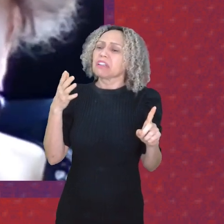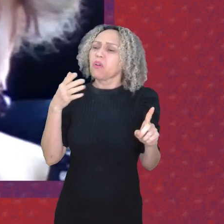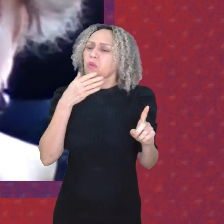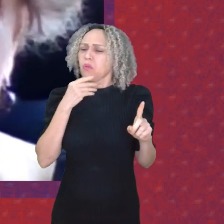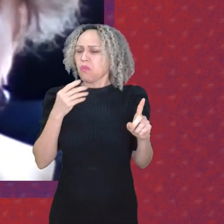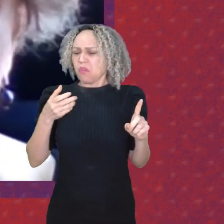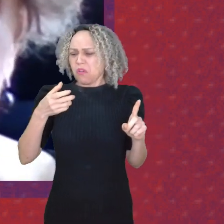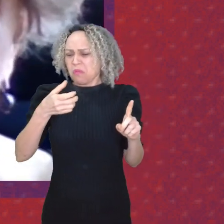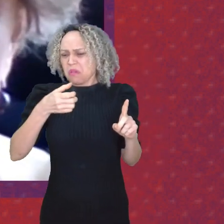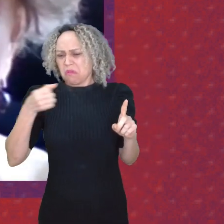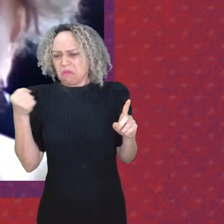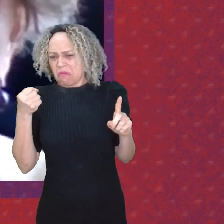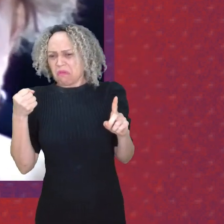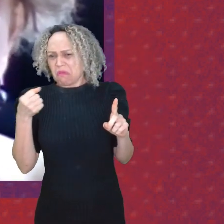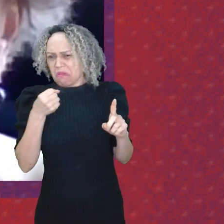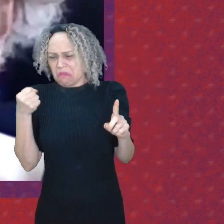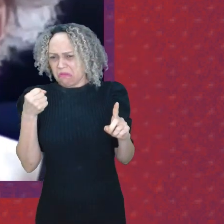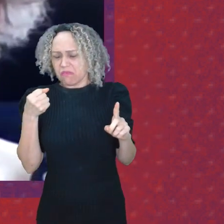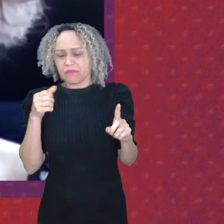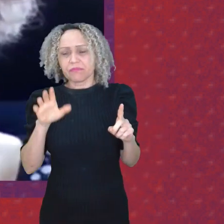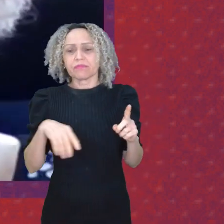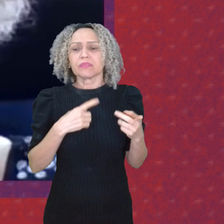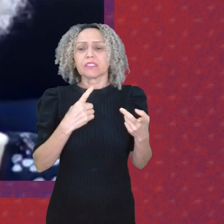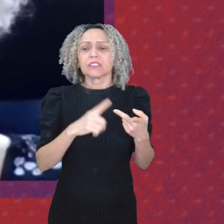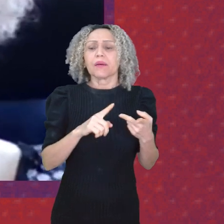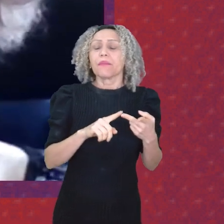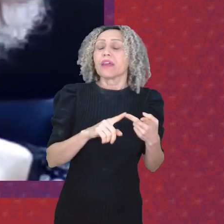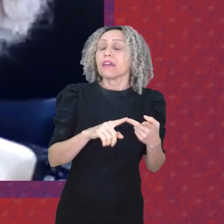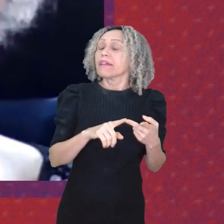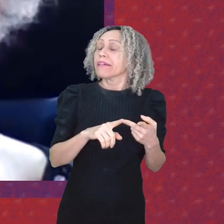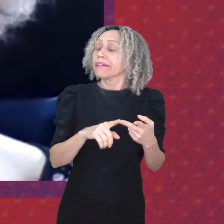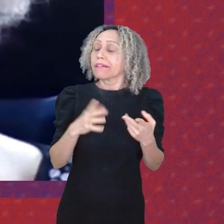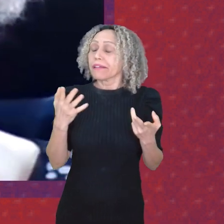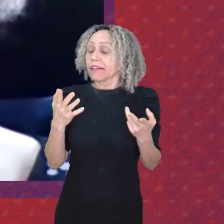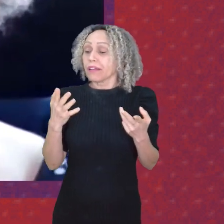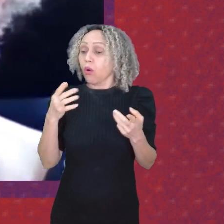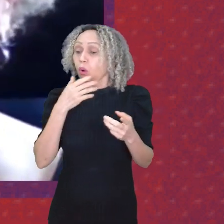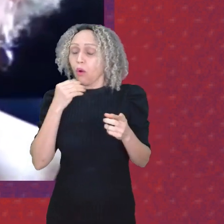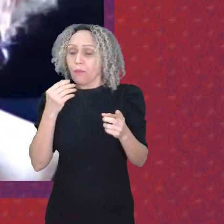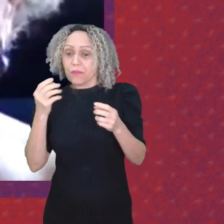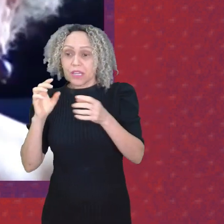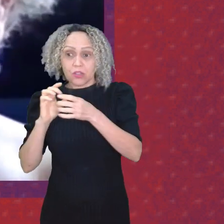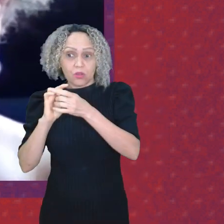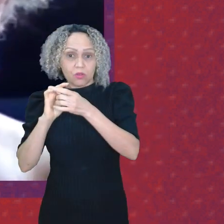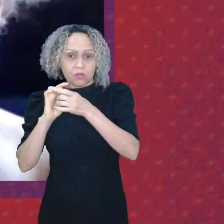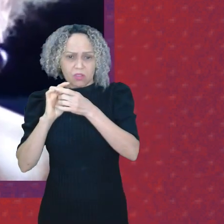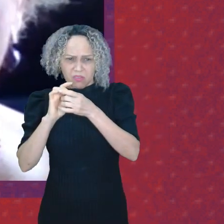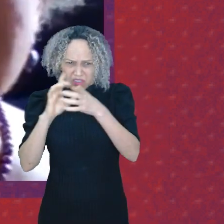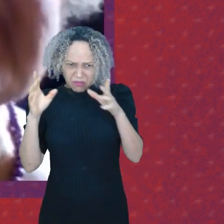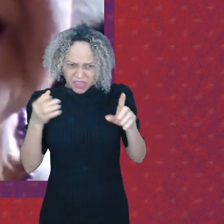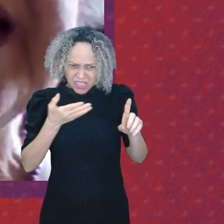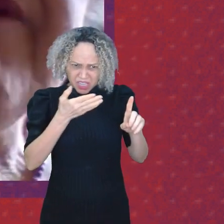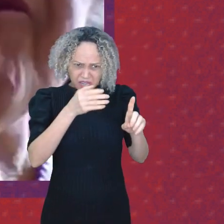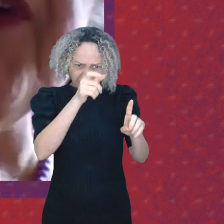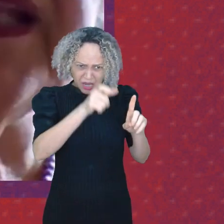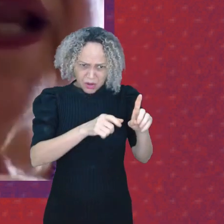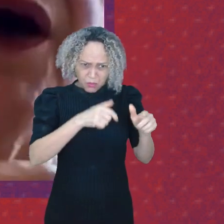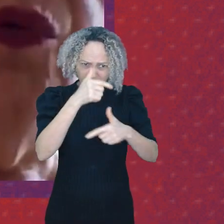E agora nós temos a violência política, aquela que acontece nos parlamentos, sejam